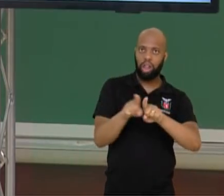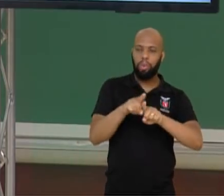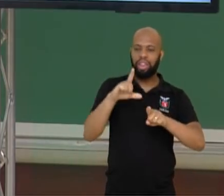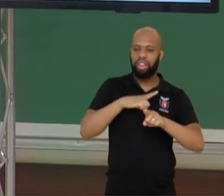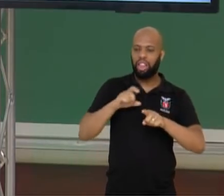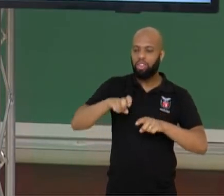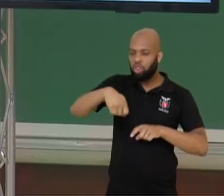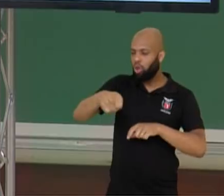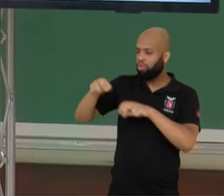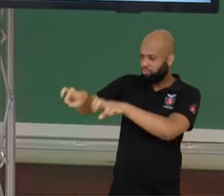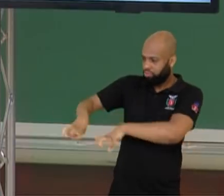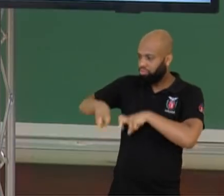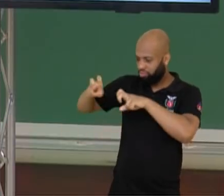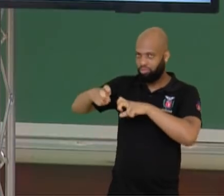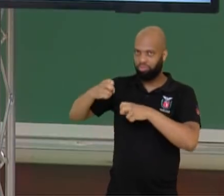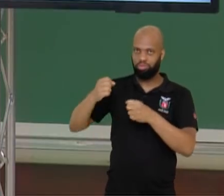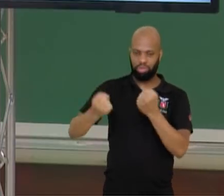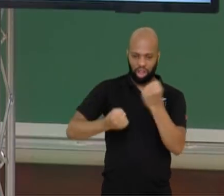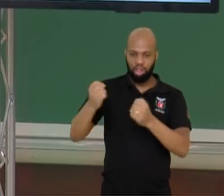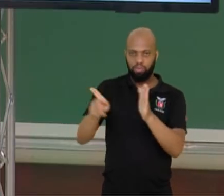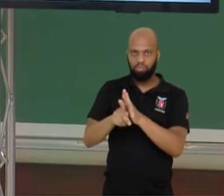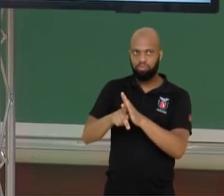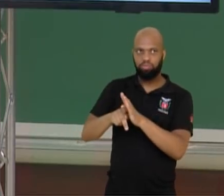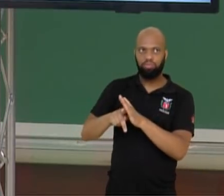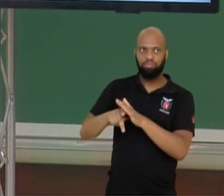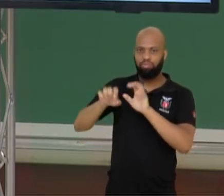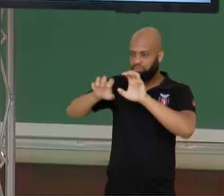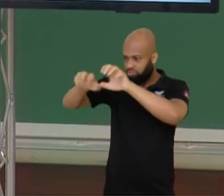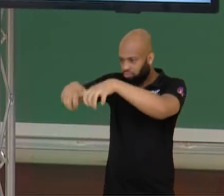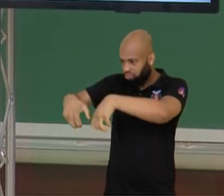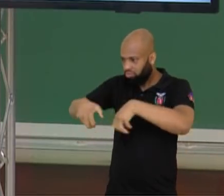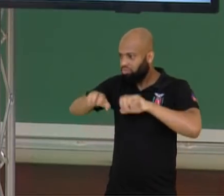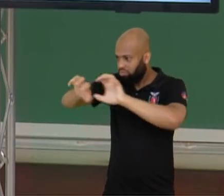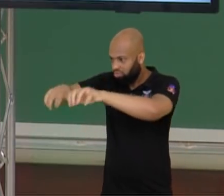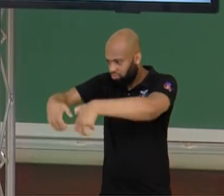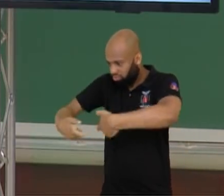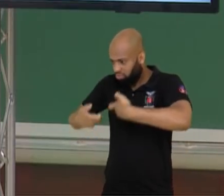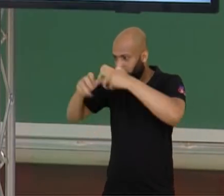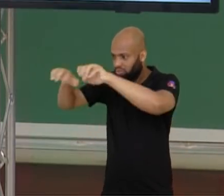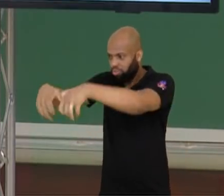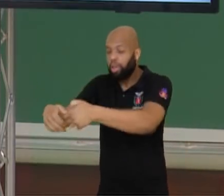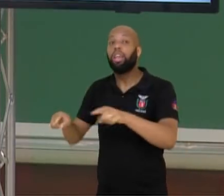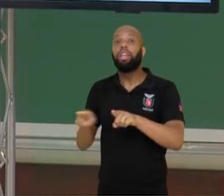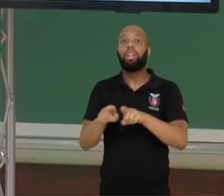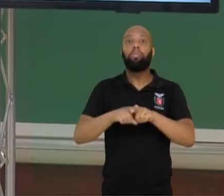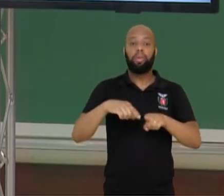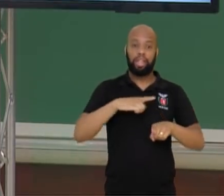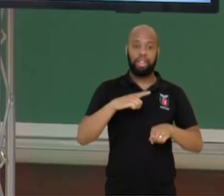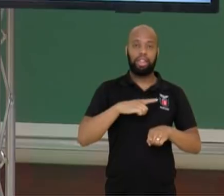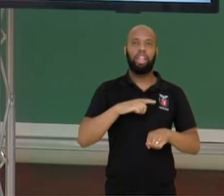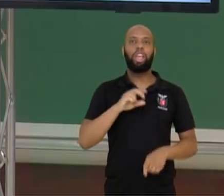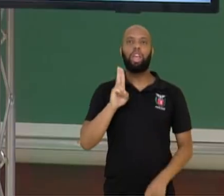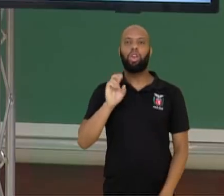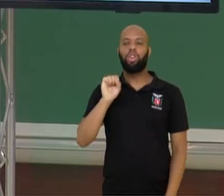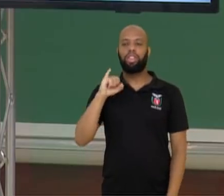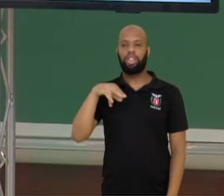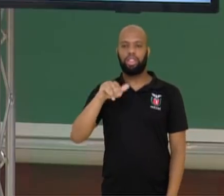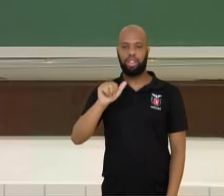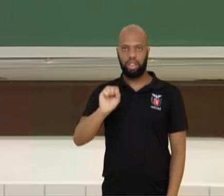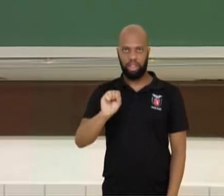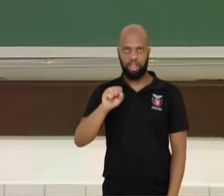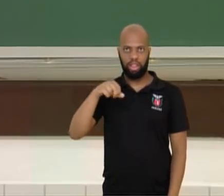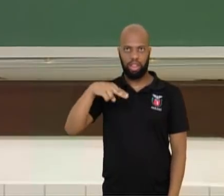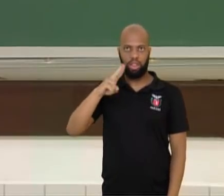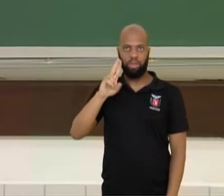falando só sobre elas, termoelétricas e usinas nucleares, tá? Então, termoelétricas e usinas nucleares são muito importantes